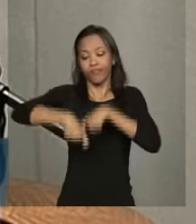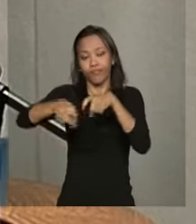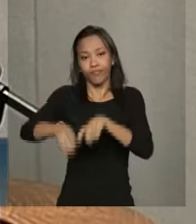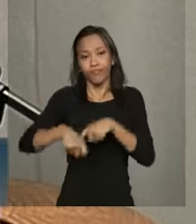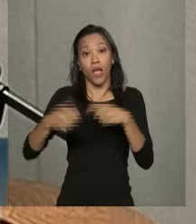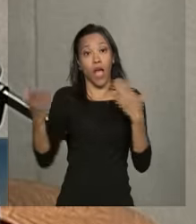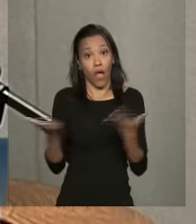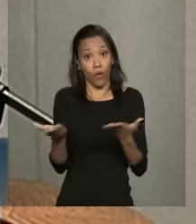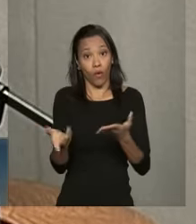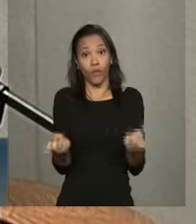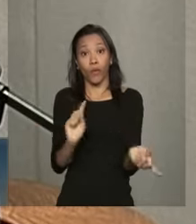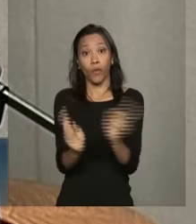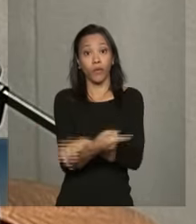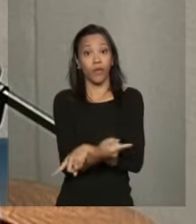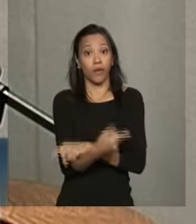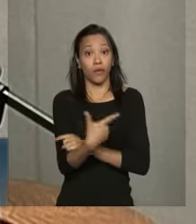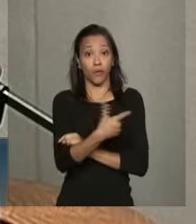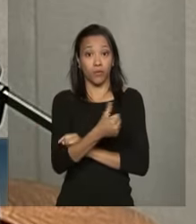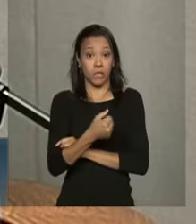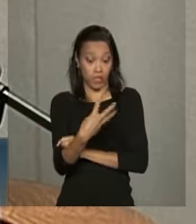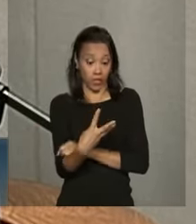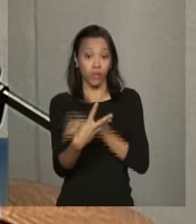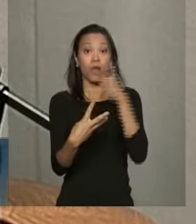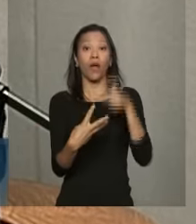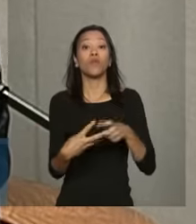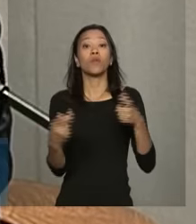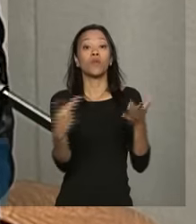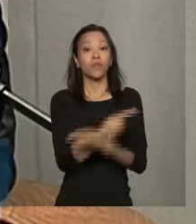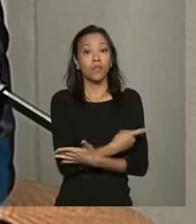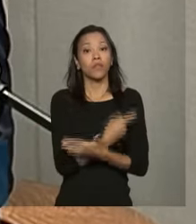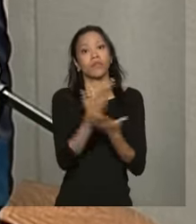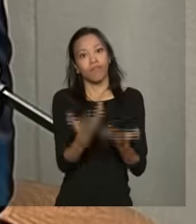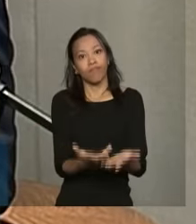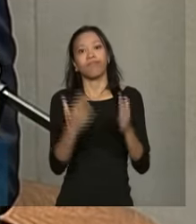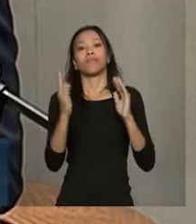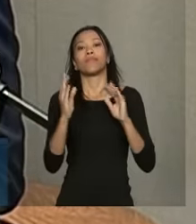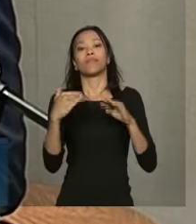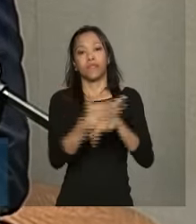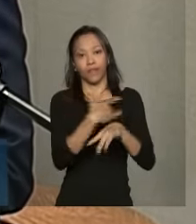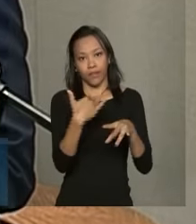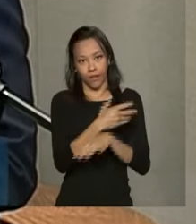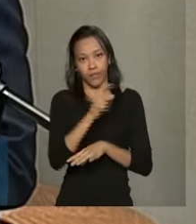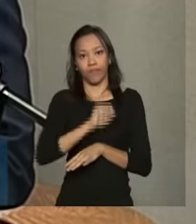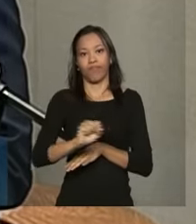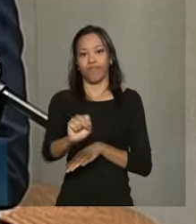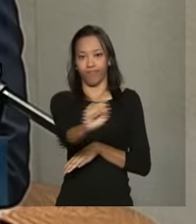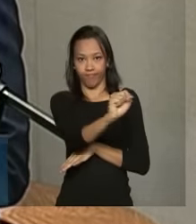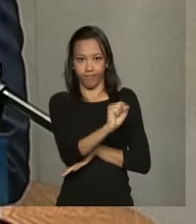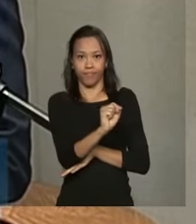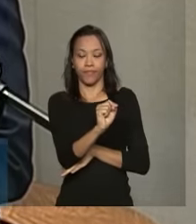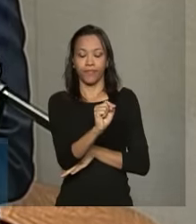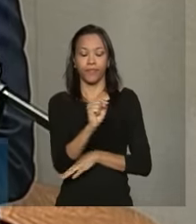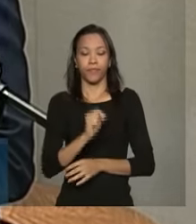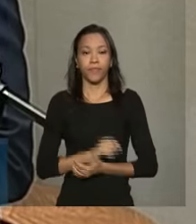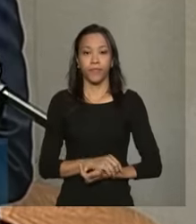deu a partir de 2003 se deu em grande parte no meio urbano